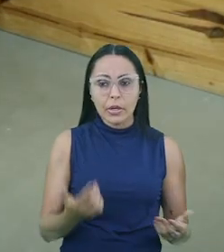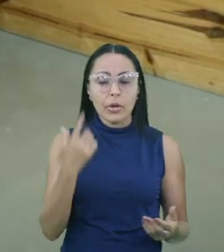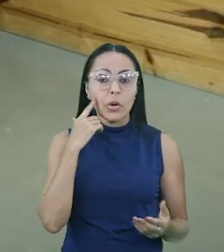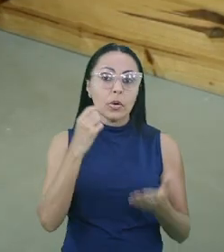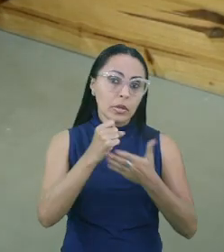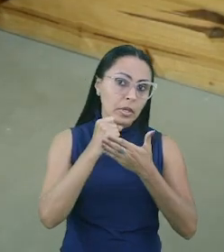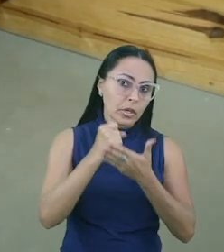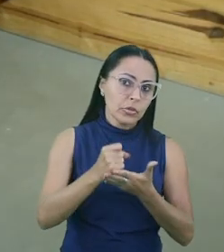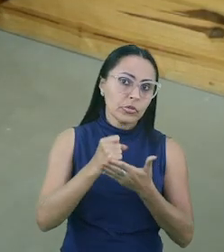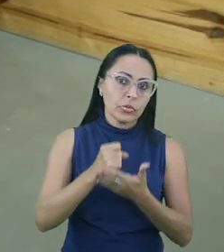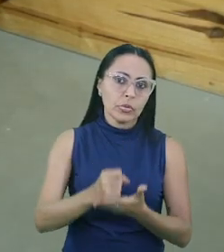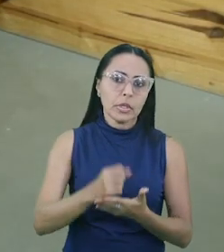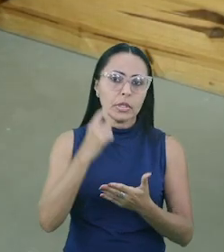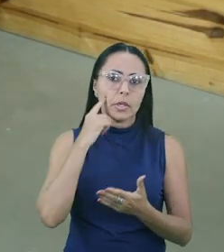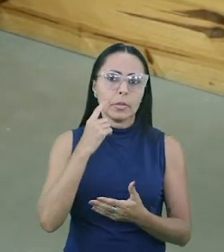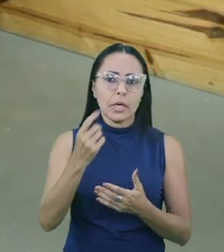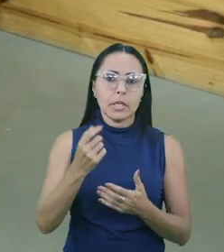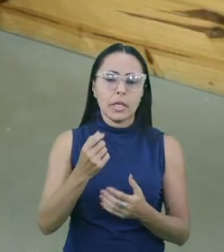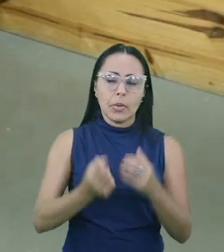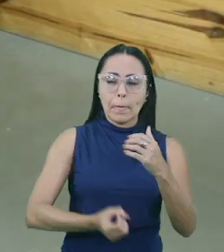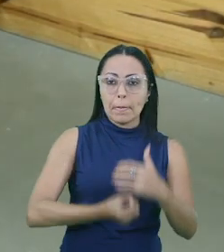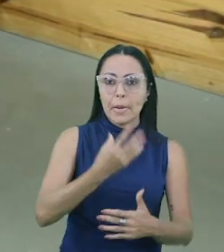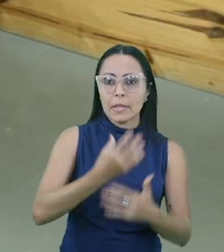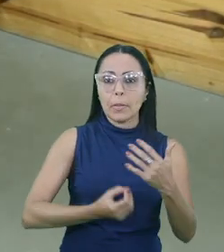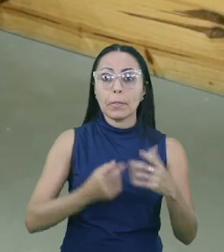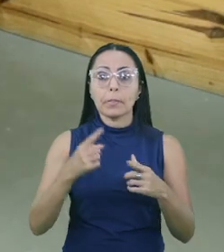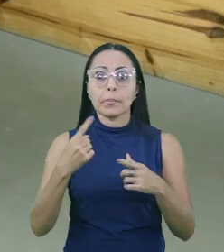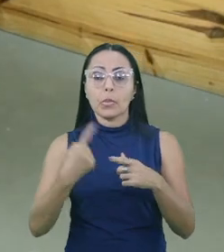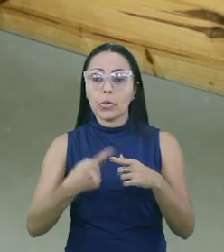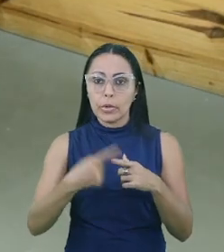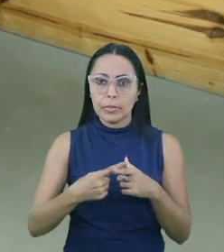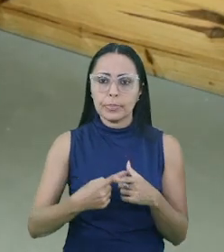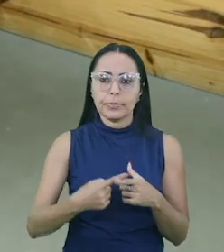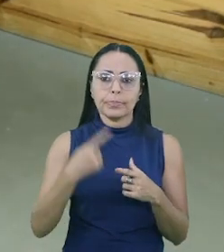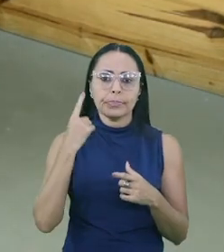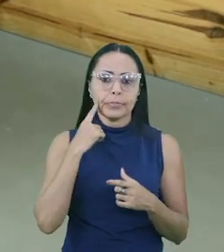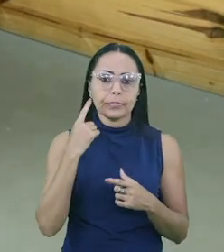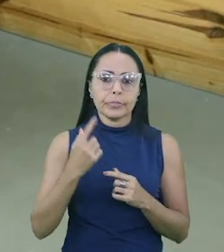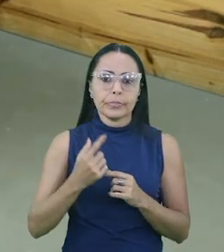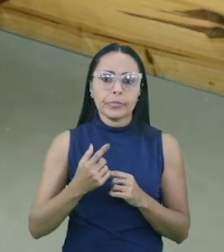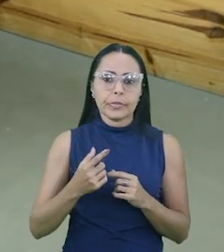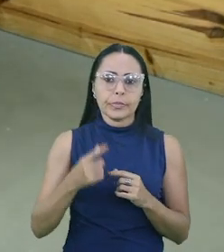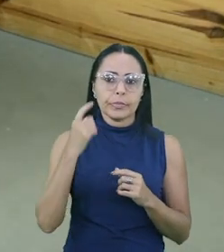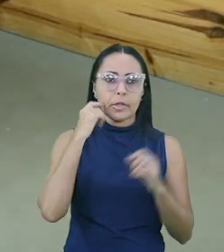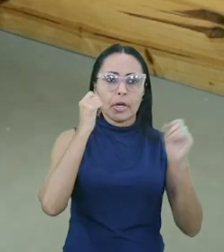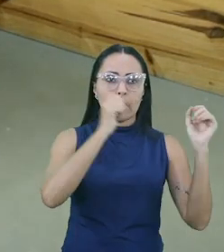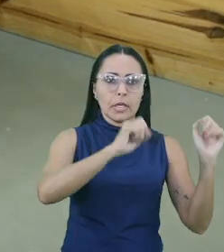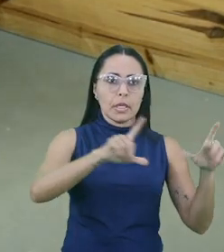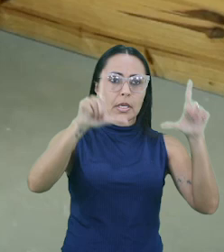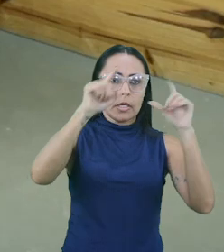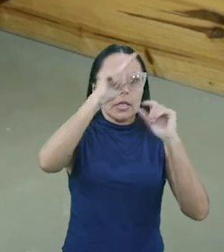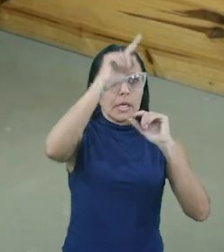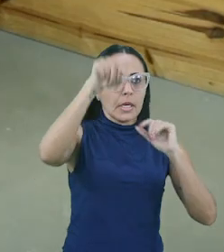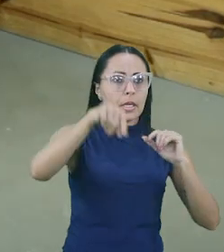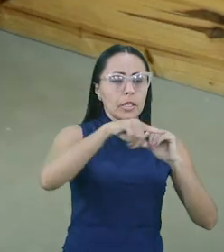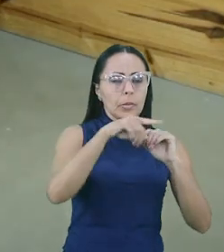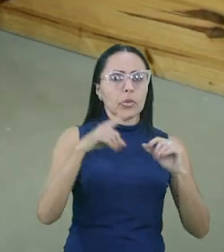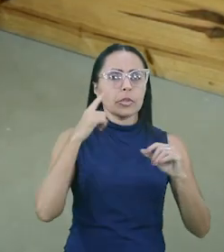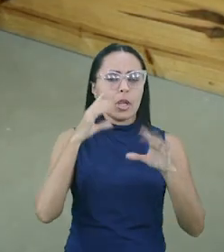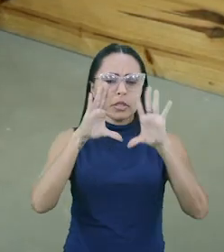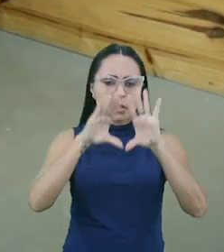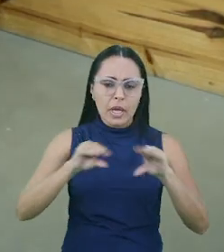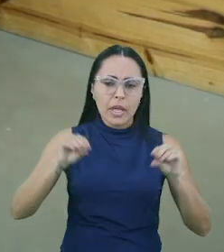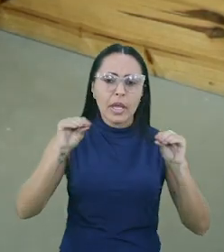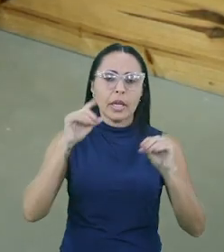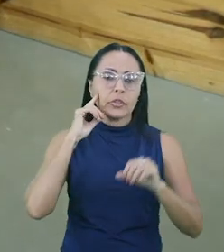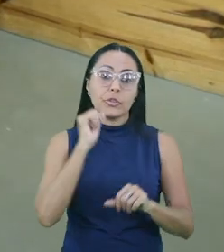bastante é uma lavadora de pressão, porque a tela, depois que ela seca, que a gente